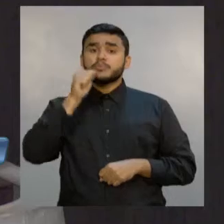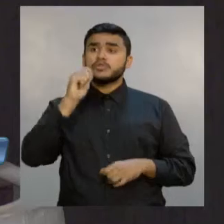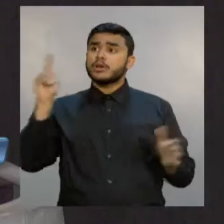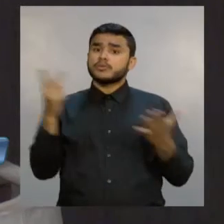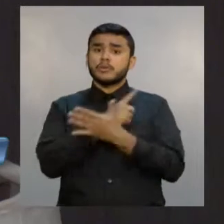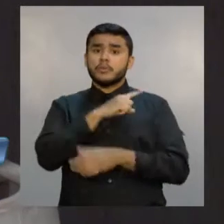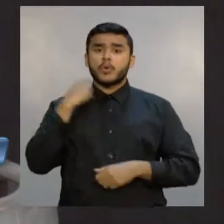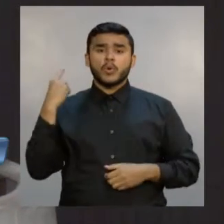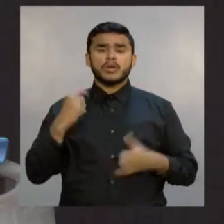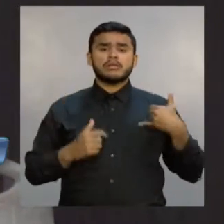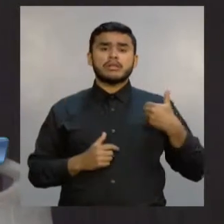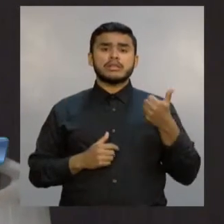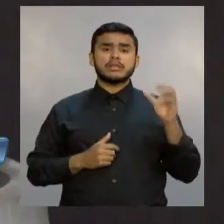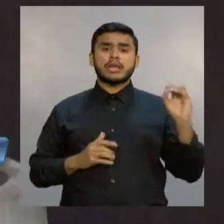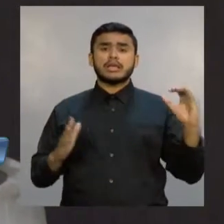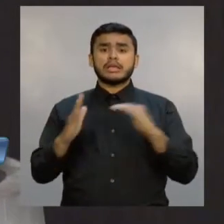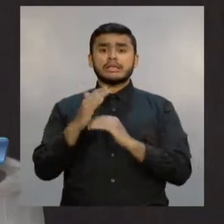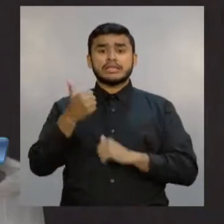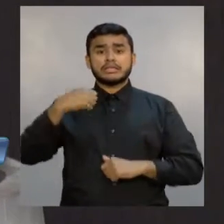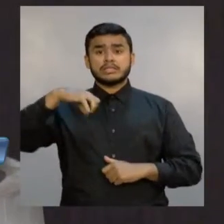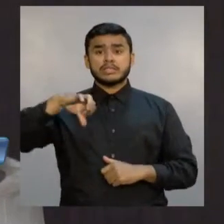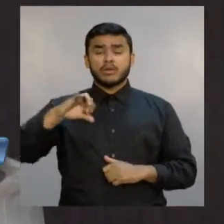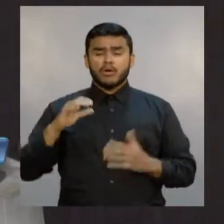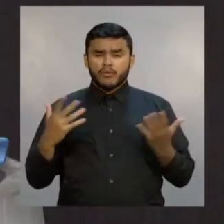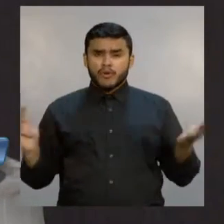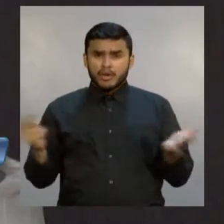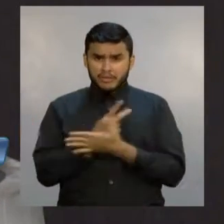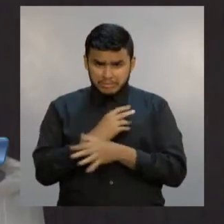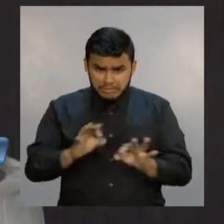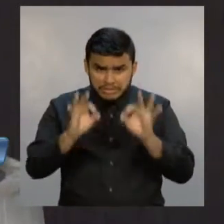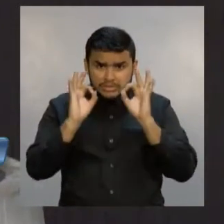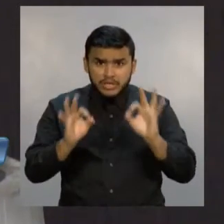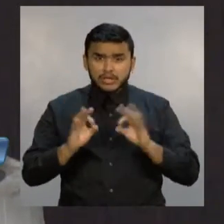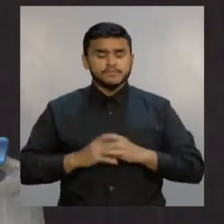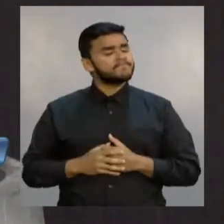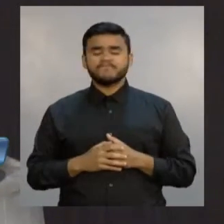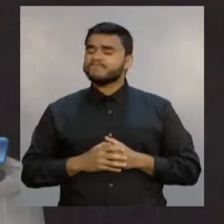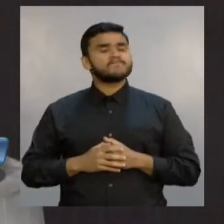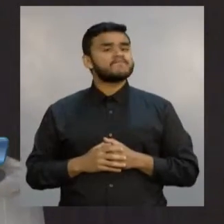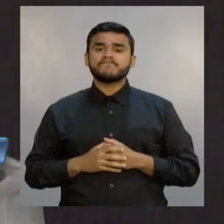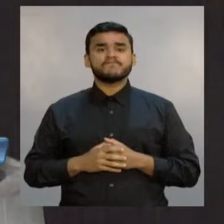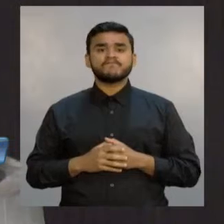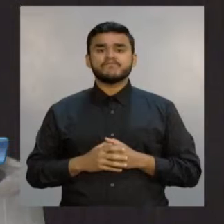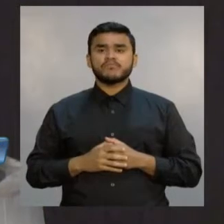natural. Isso é um absurdo, isso é uma vergonha civilizatória.